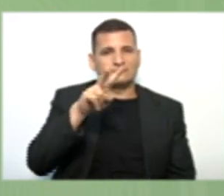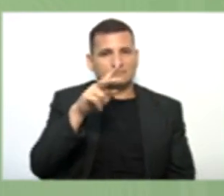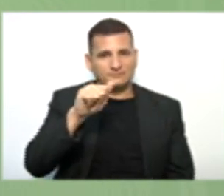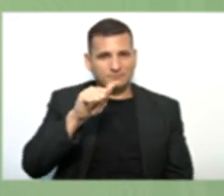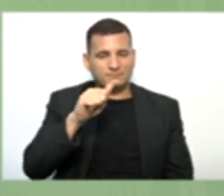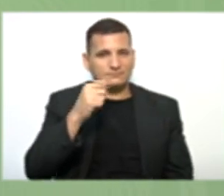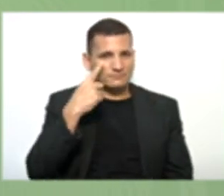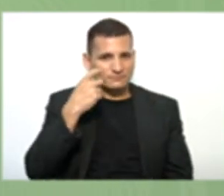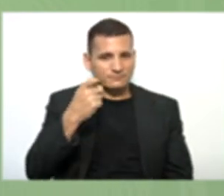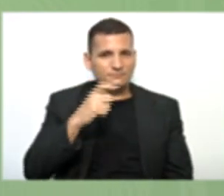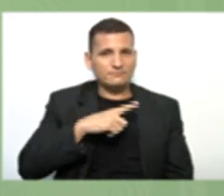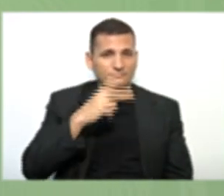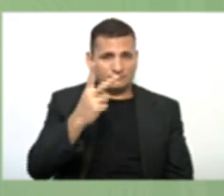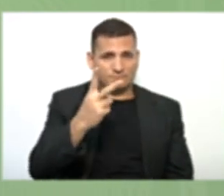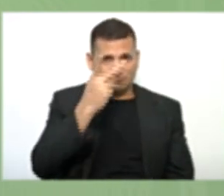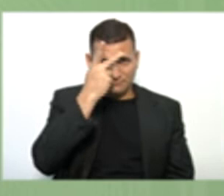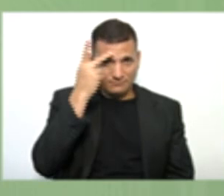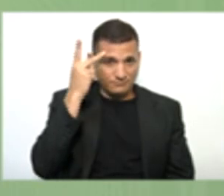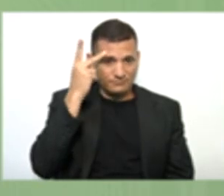quando tem 2 jogadores, tá?